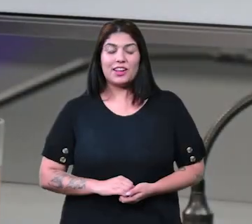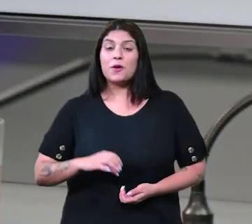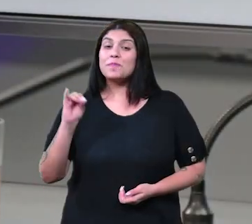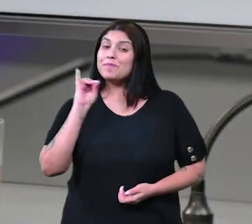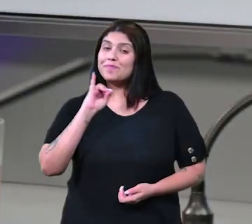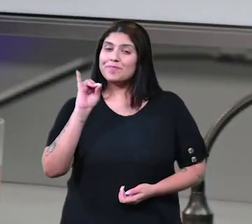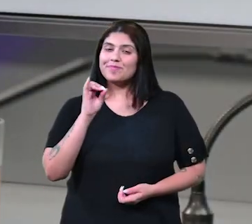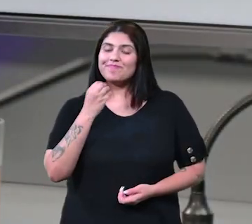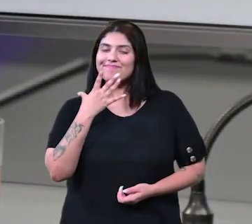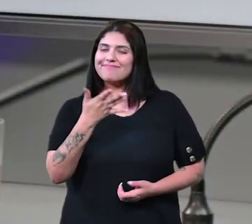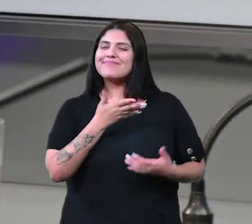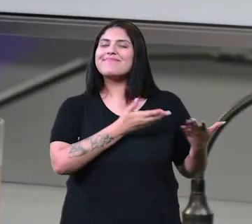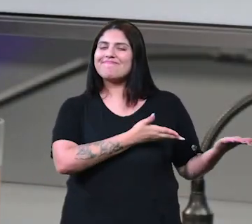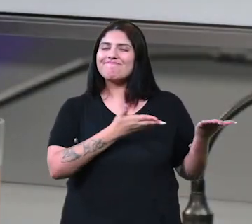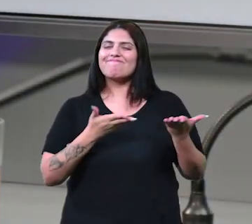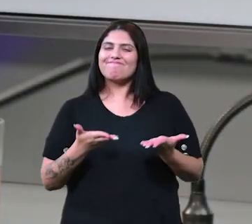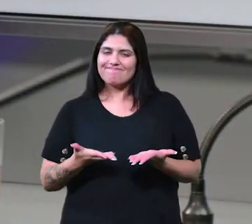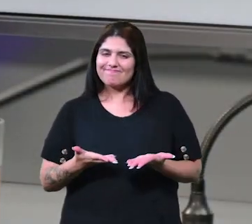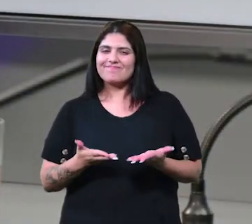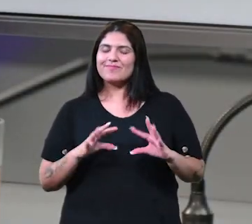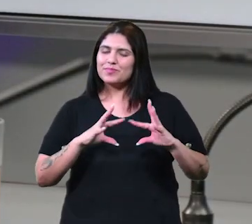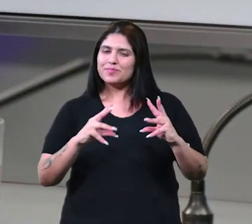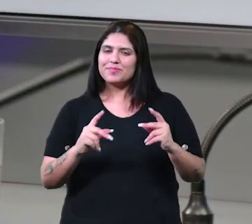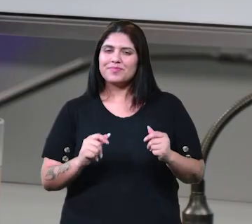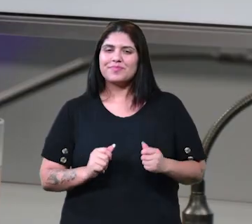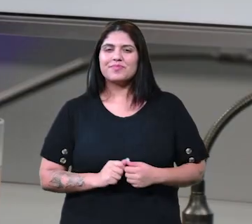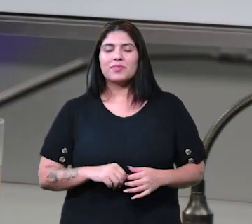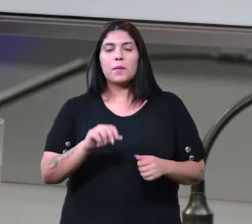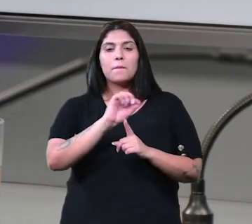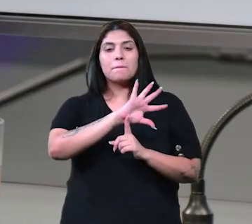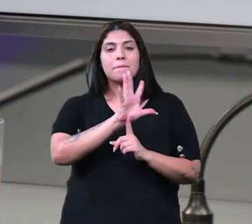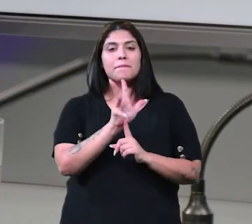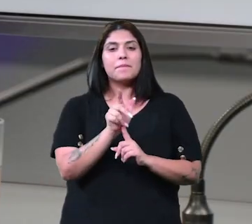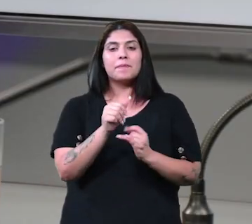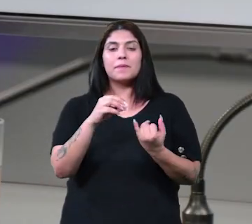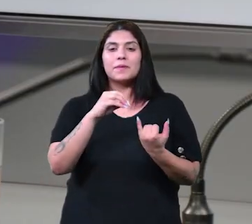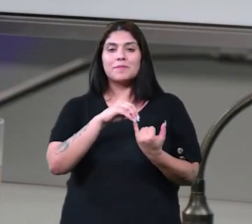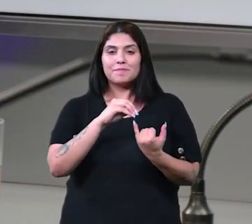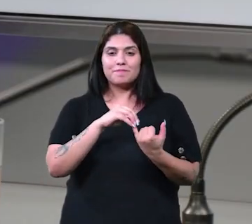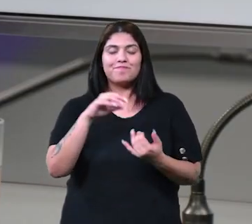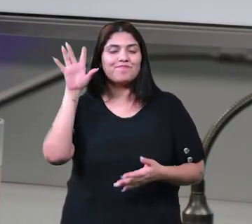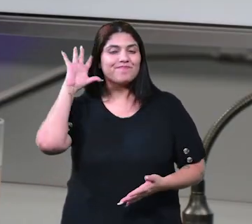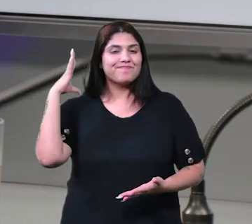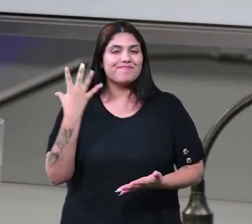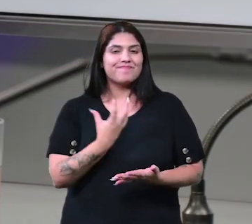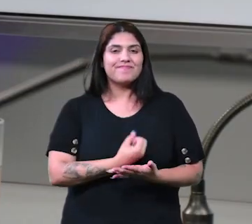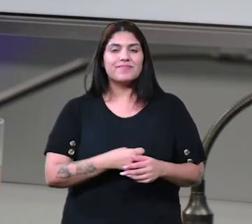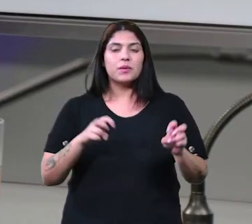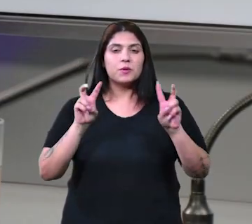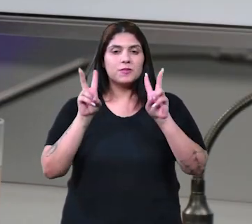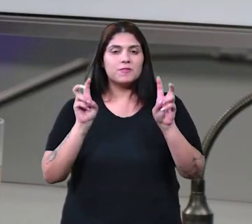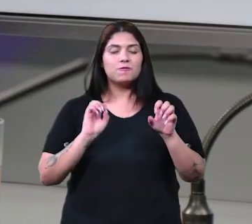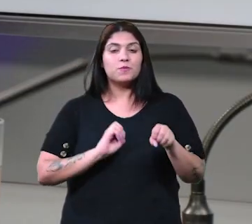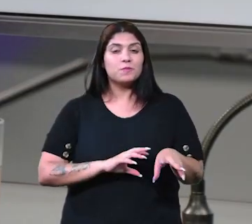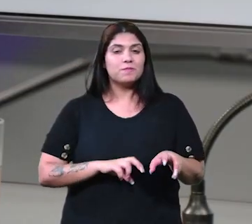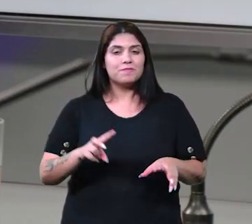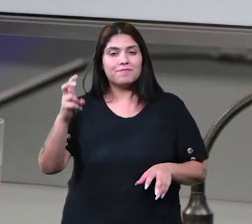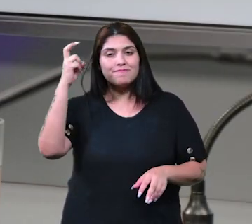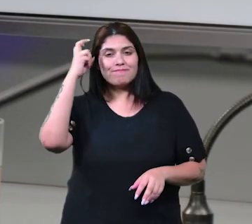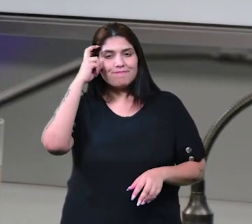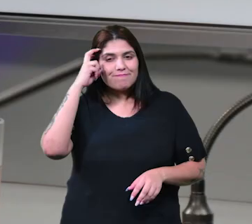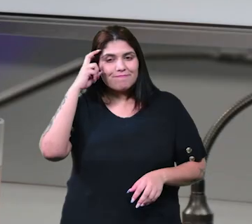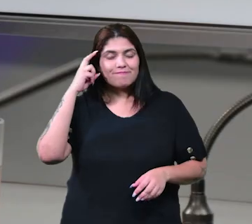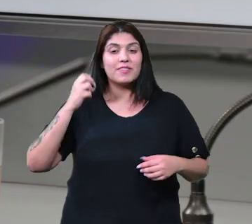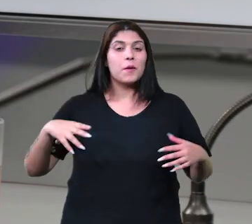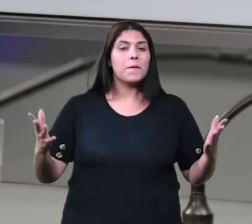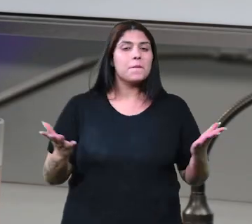Olá, sejam bem-vindos e bem-vindas à Estação IFB, um podcast sobre educação, cultura e